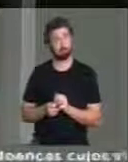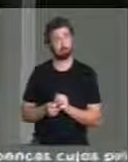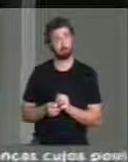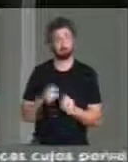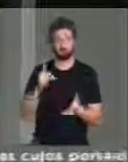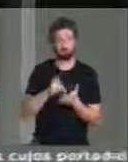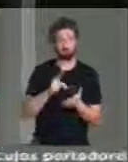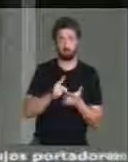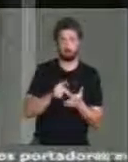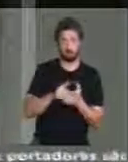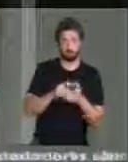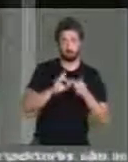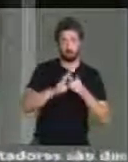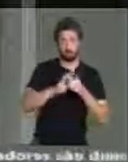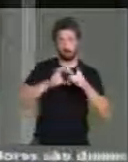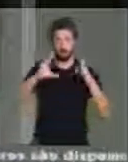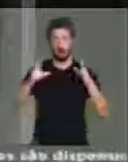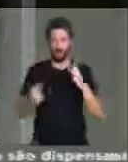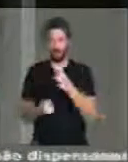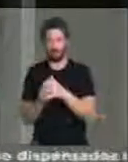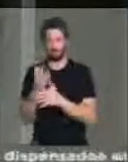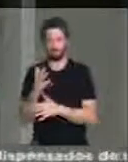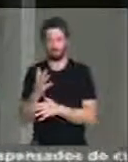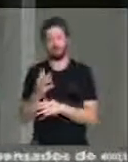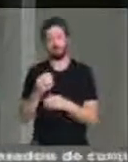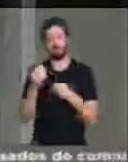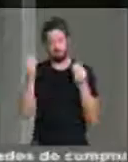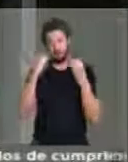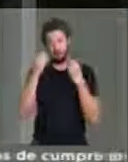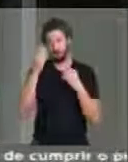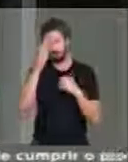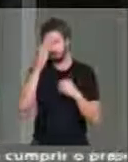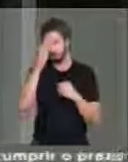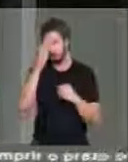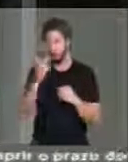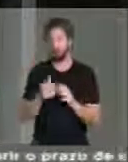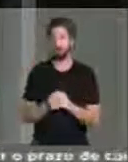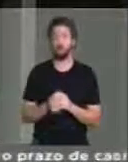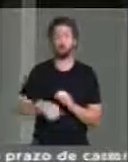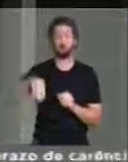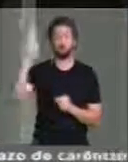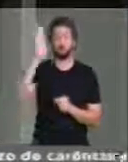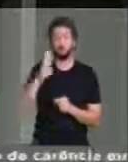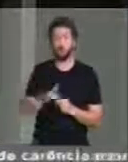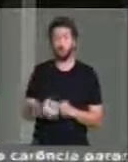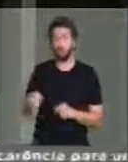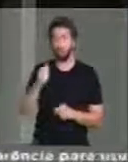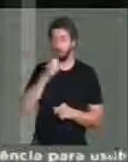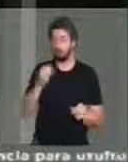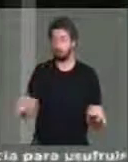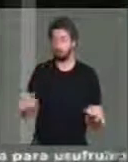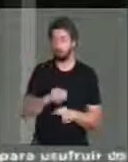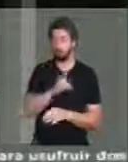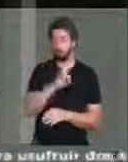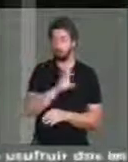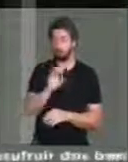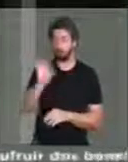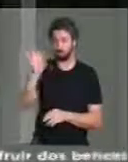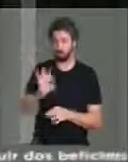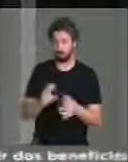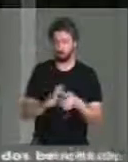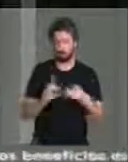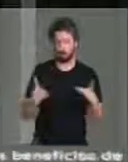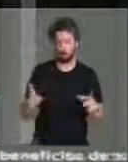a democratização, por mais precária que tenha sido, o Brasil ainda não é um país plenamente